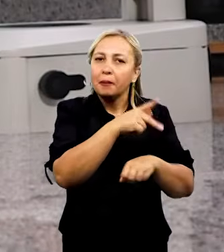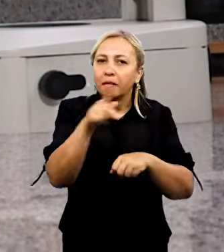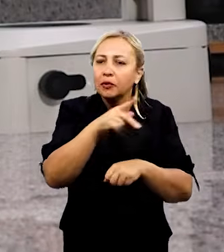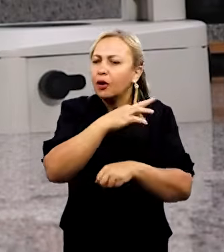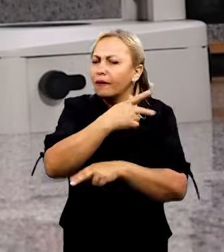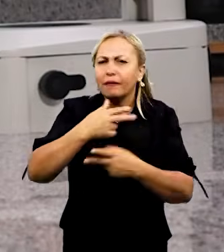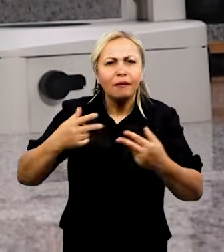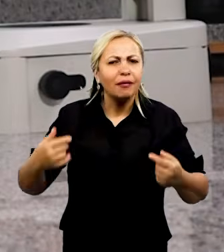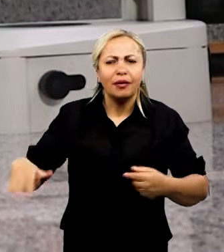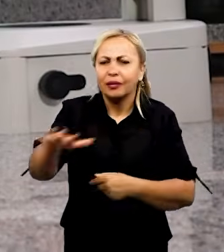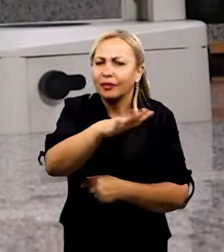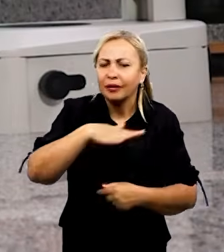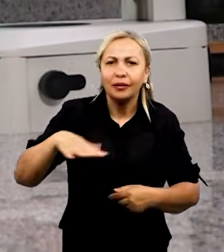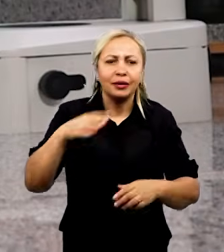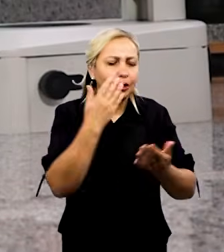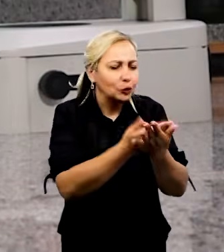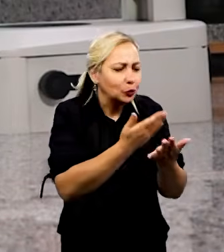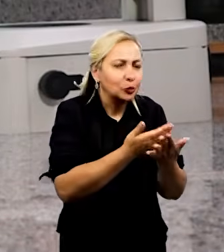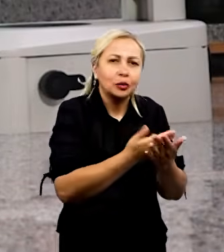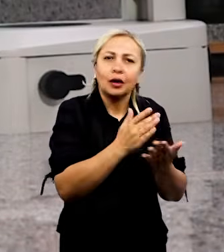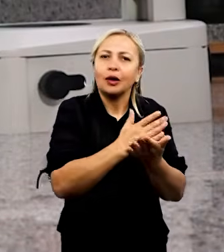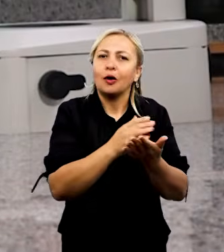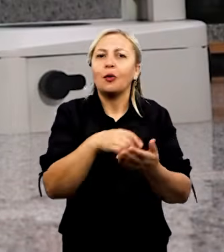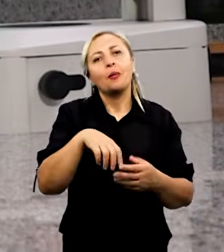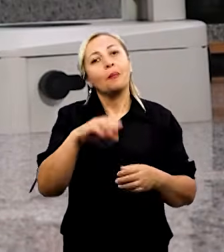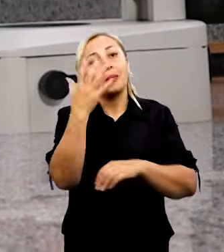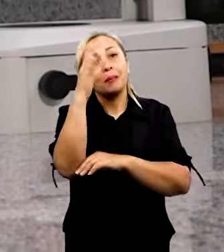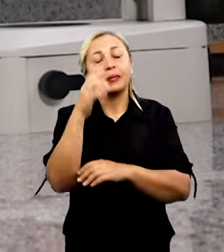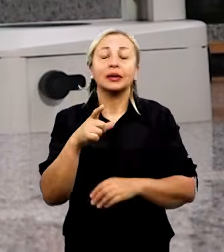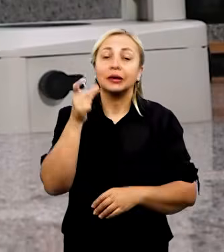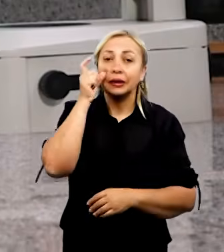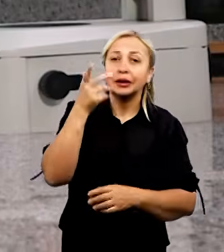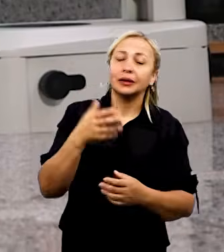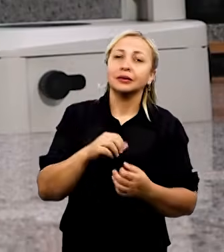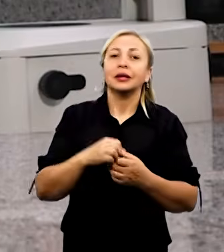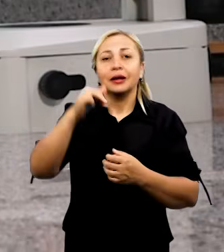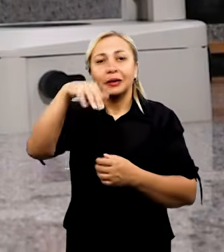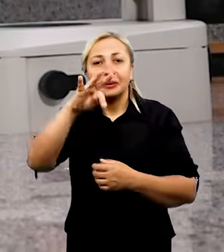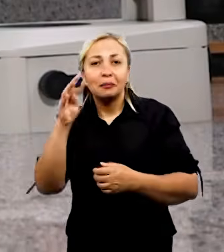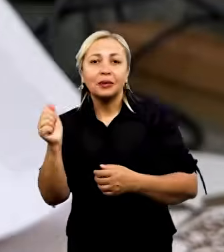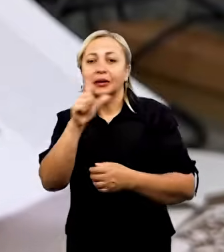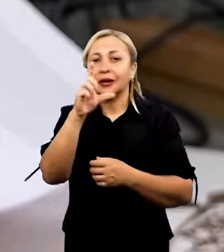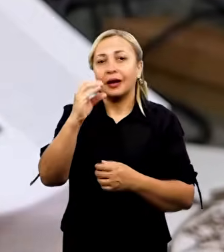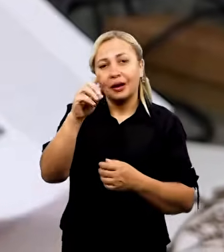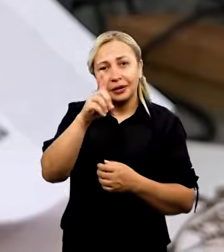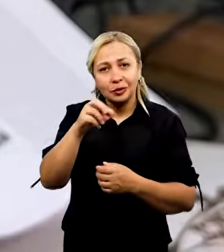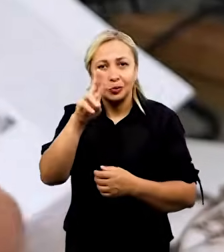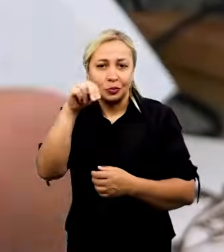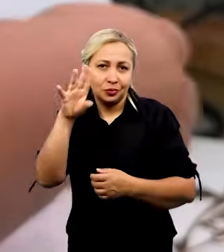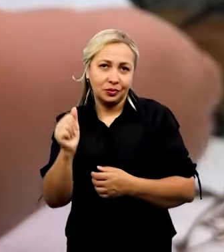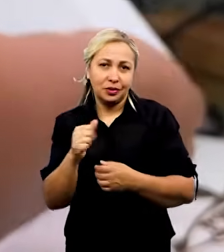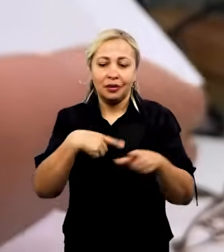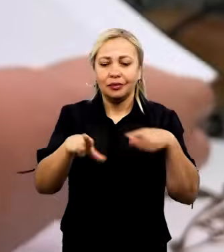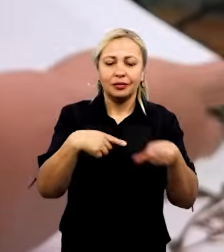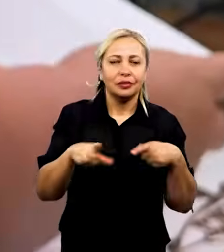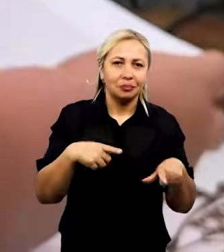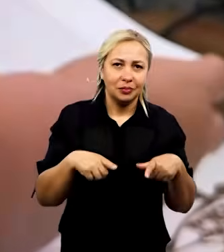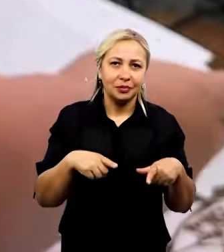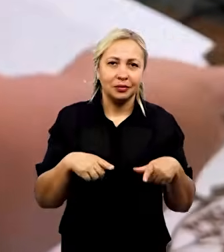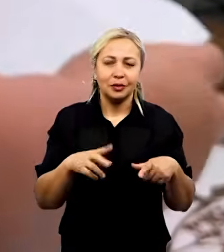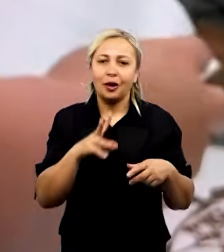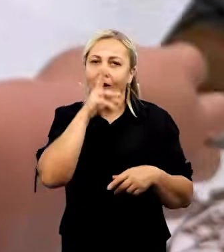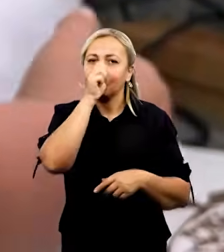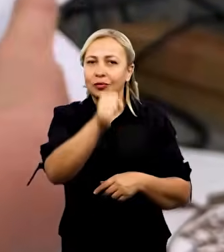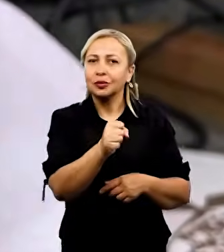estudantes de várias áreas conseguem estudar alguma espécie de interesse da Mata da Casuzinha. E esses trabalhos, né,